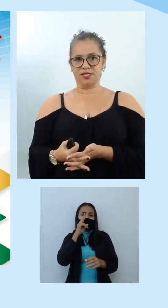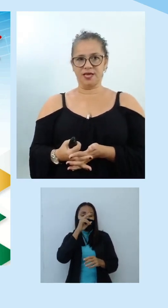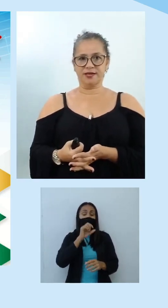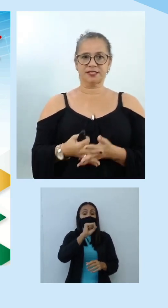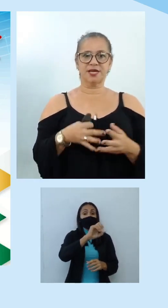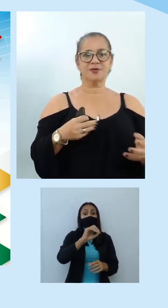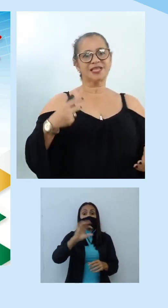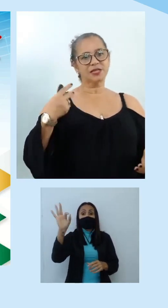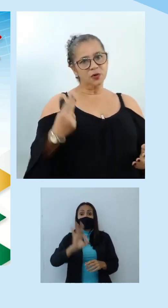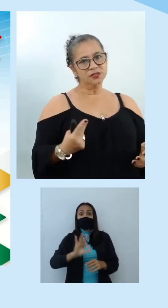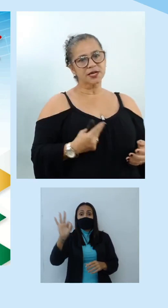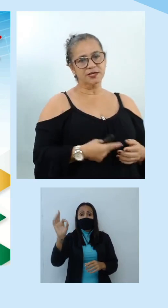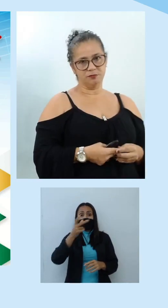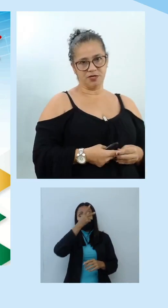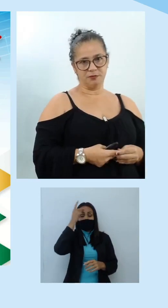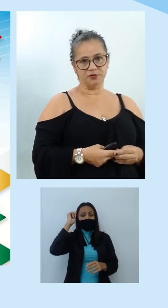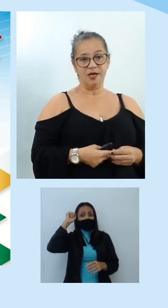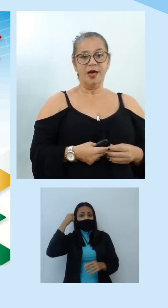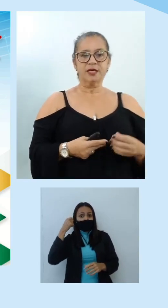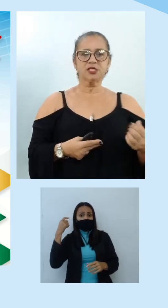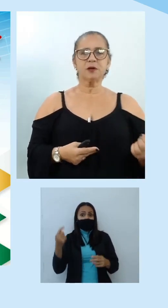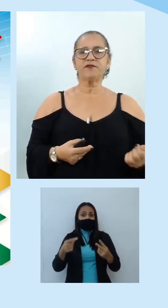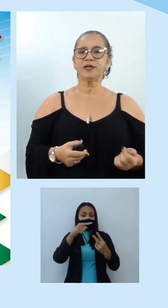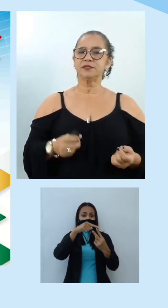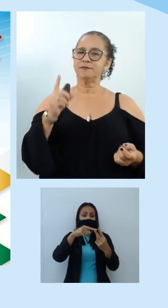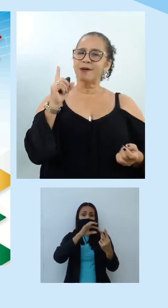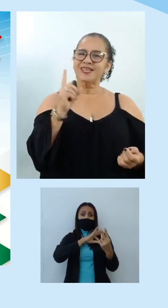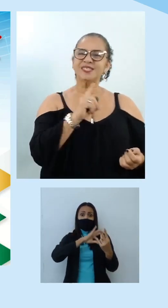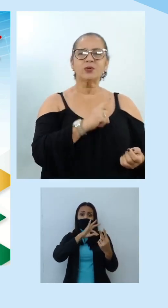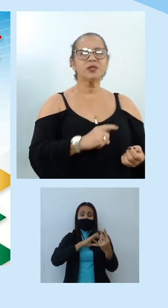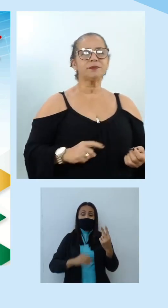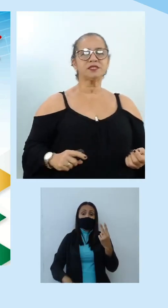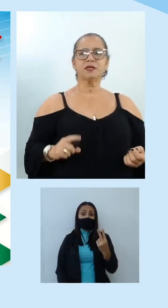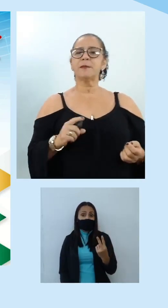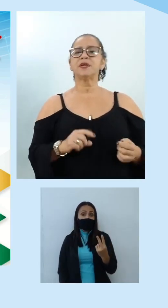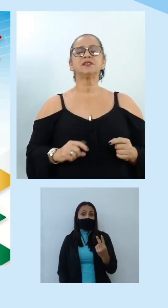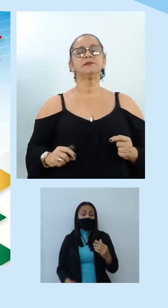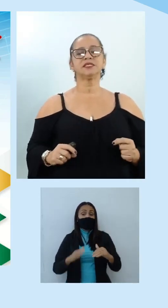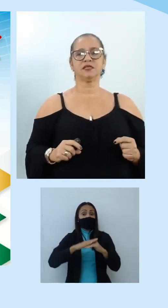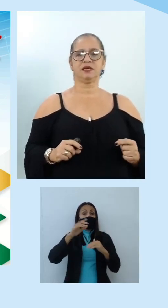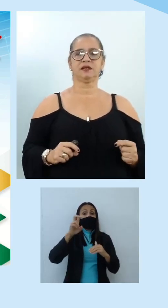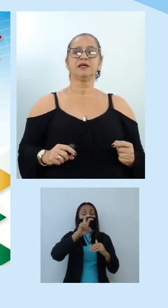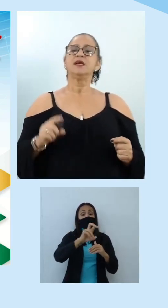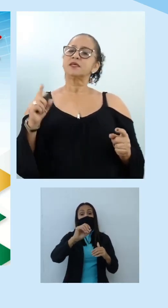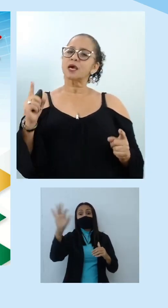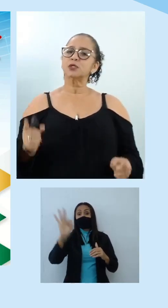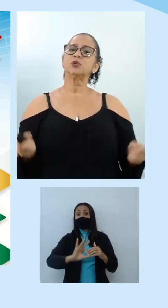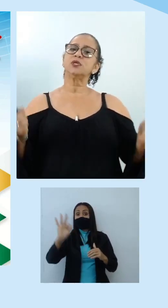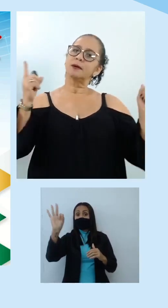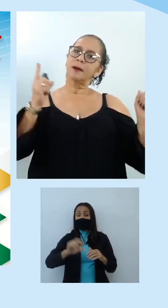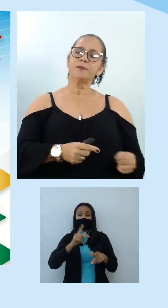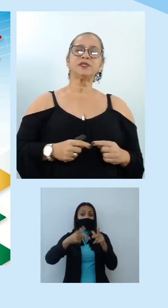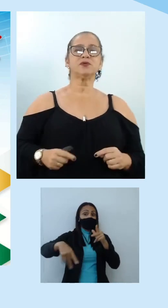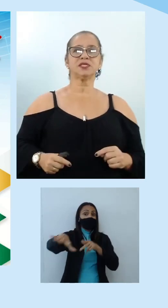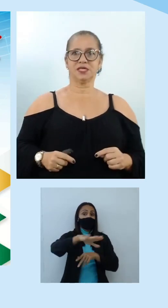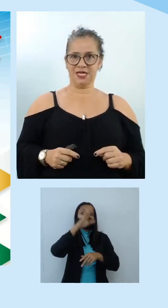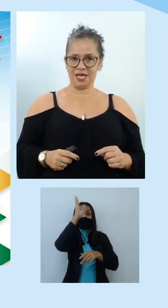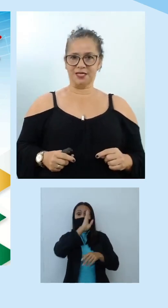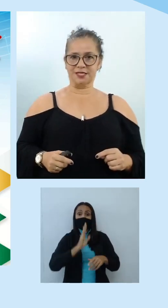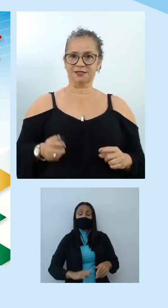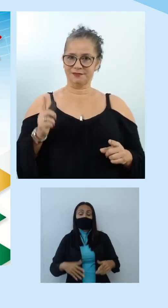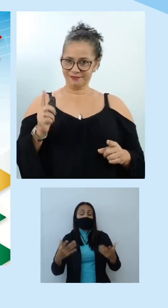pessoas negras ganham até 2 salários mínimos. E estão falando de mais de 50% da população brasileira, que é constituída por